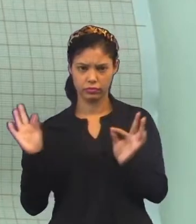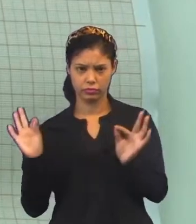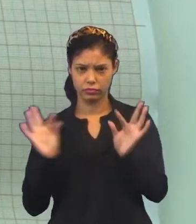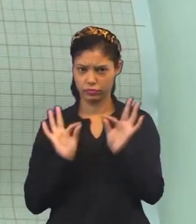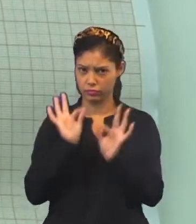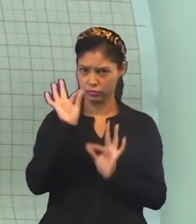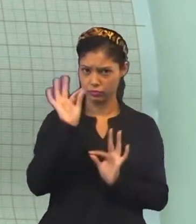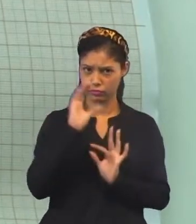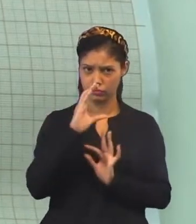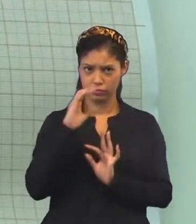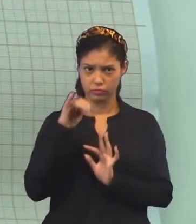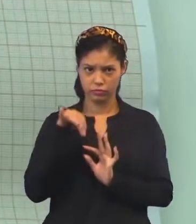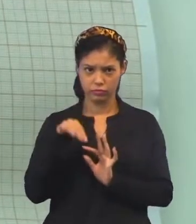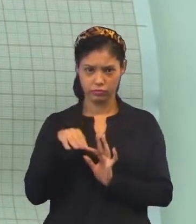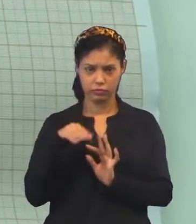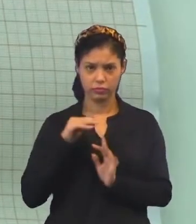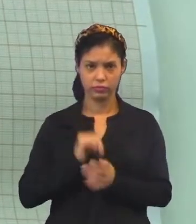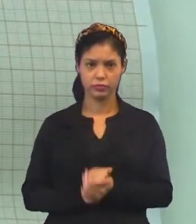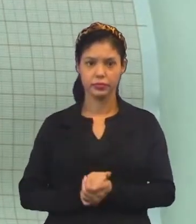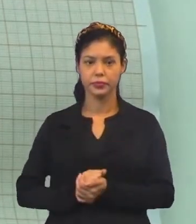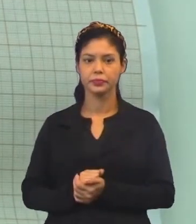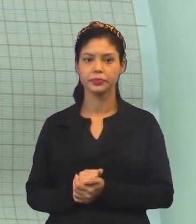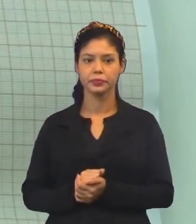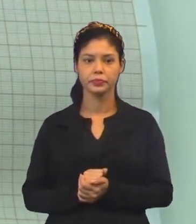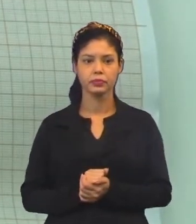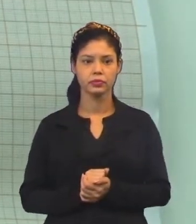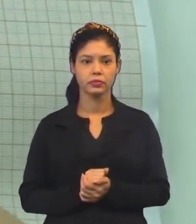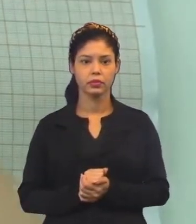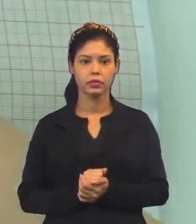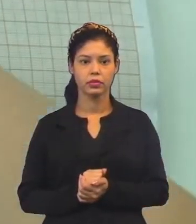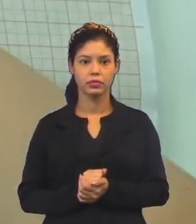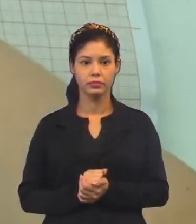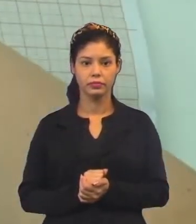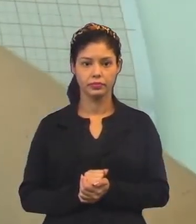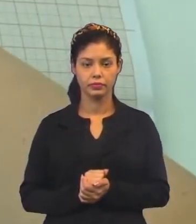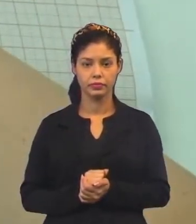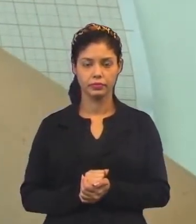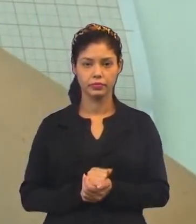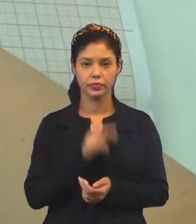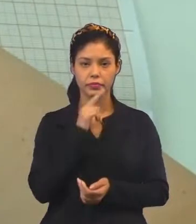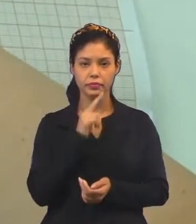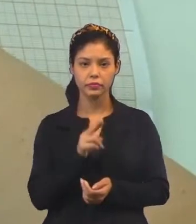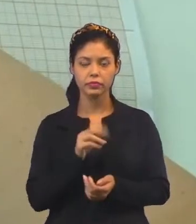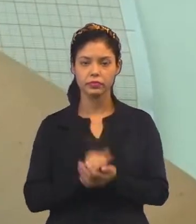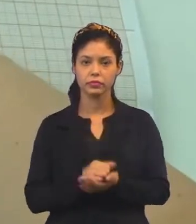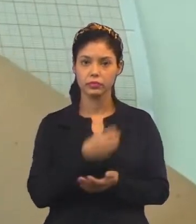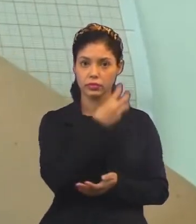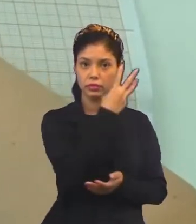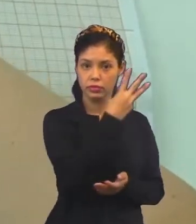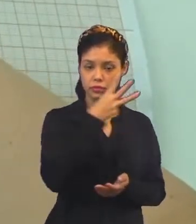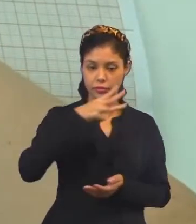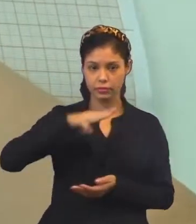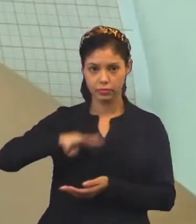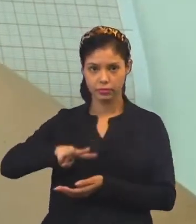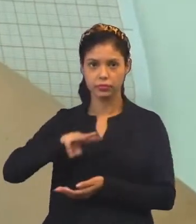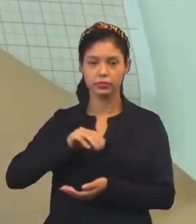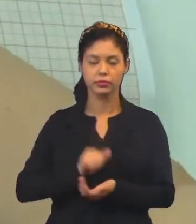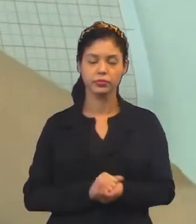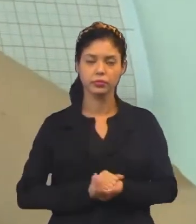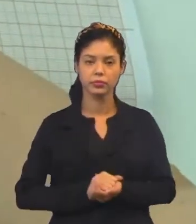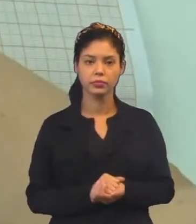a 1 centímetro quadrado, tá bom? Então, nós vamos aqui, vamos calcular 3 por 3, tá?